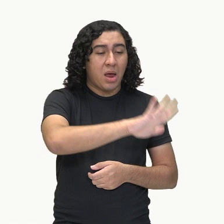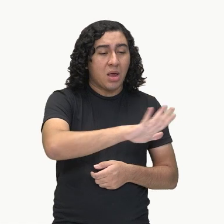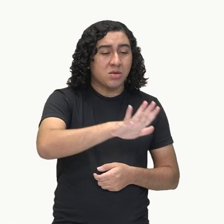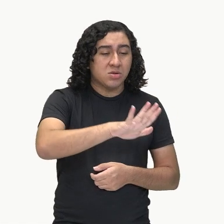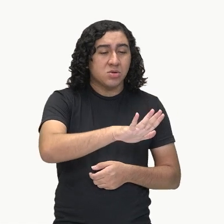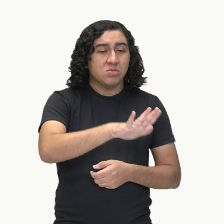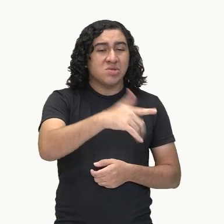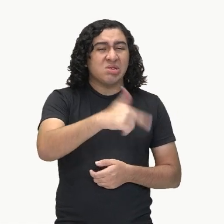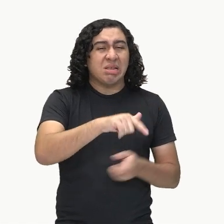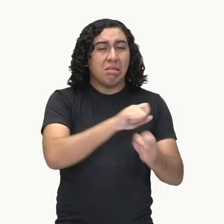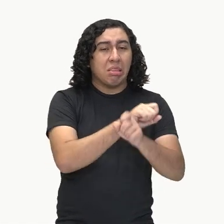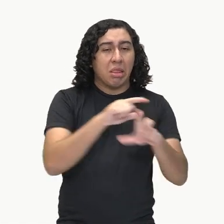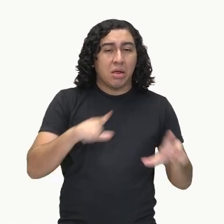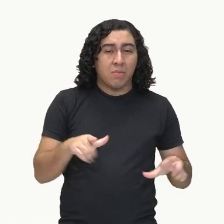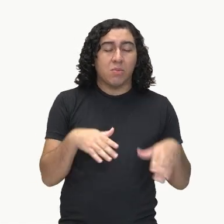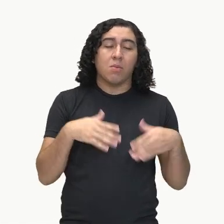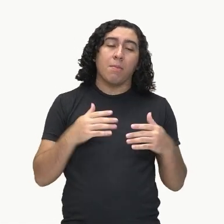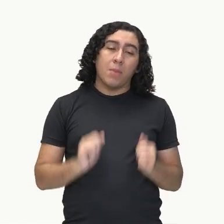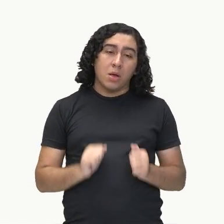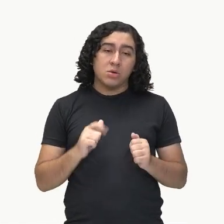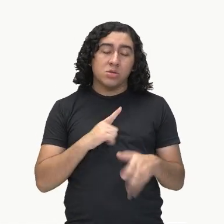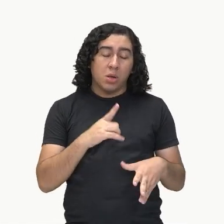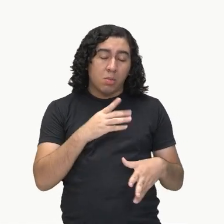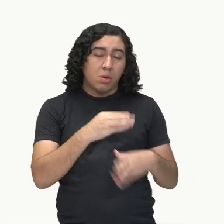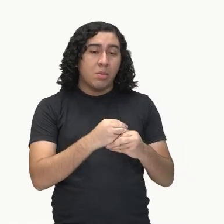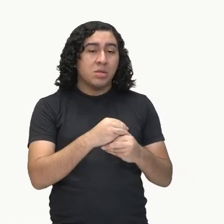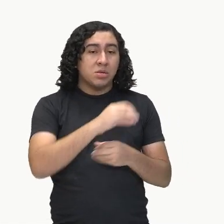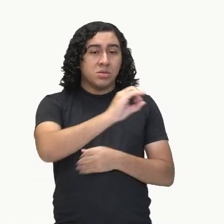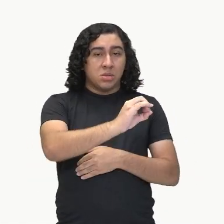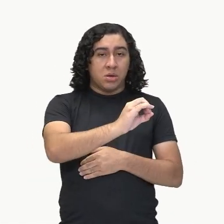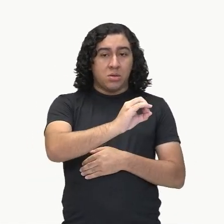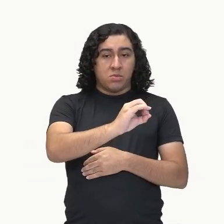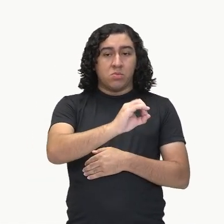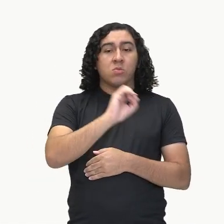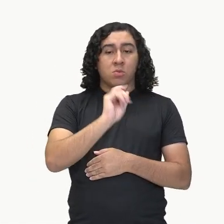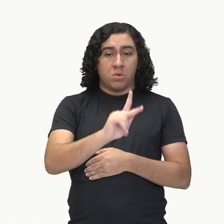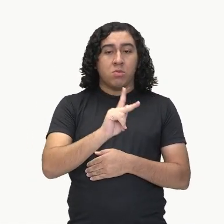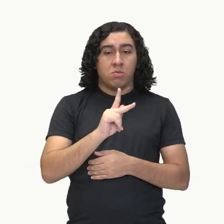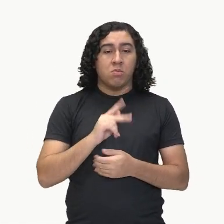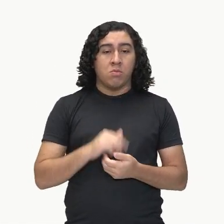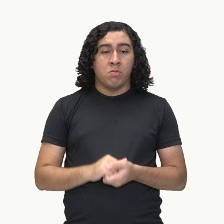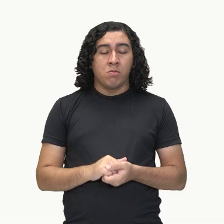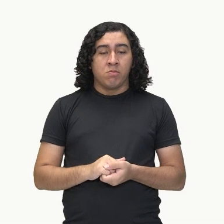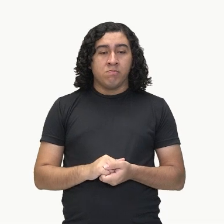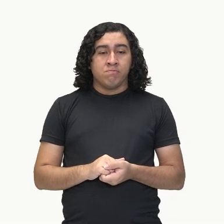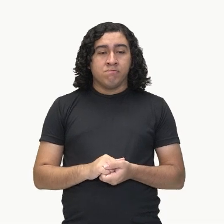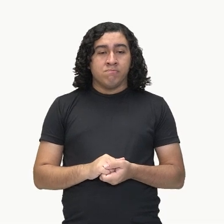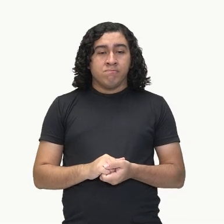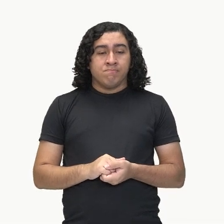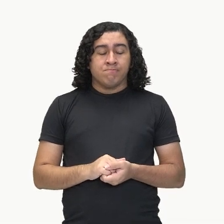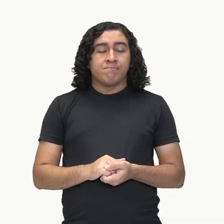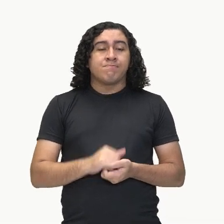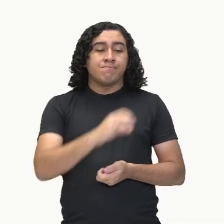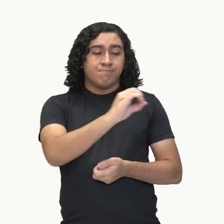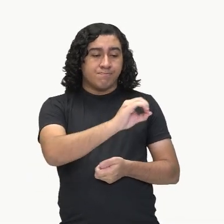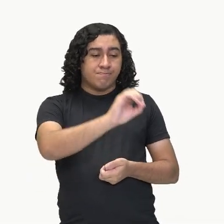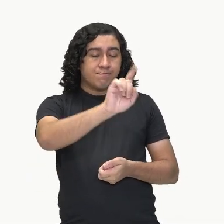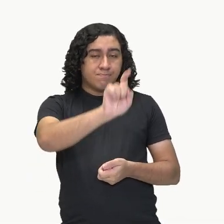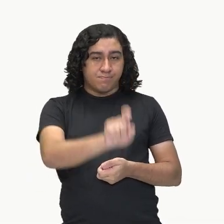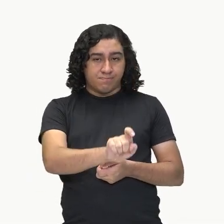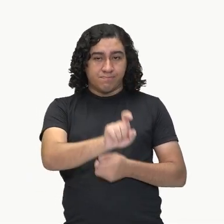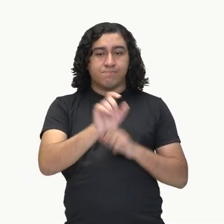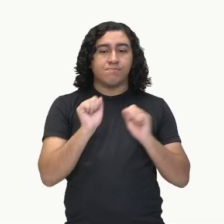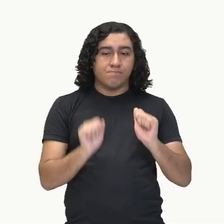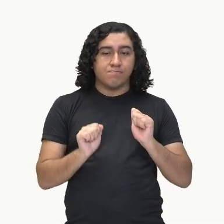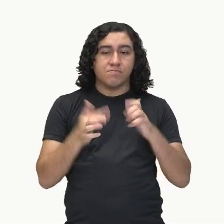nenhum. Você pode completar ali com o zero, sendo o coeficiente, e o x a parte literal.